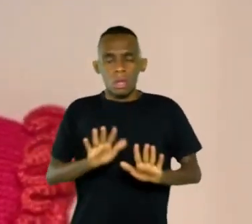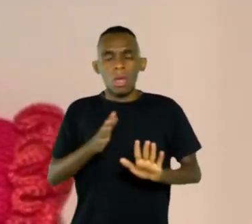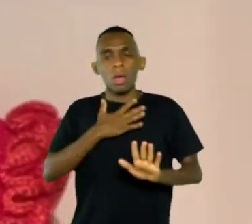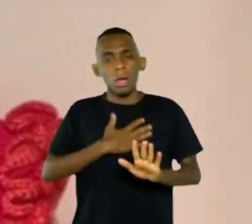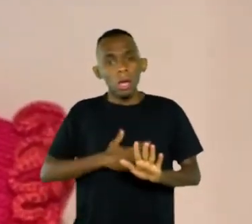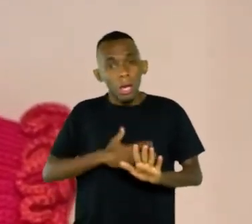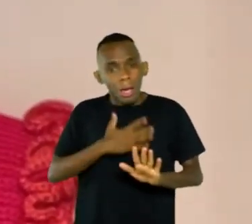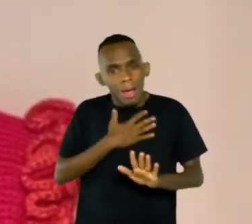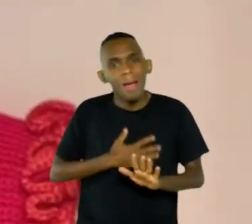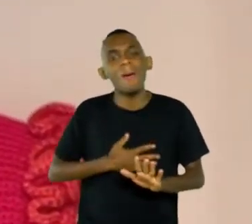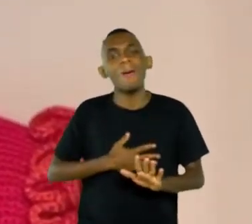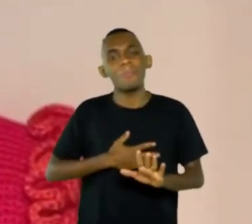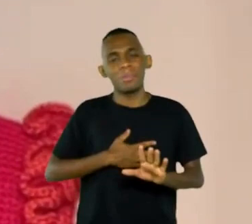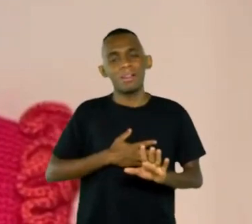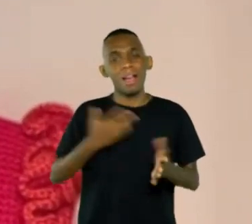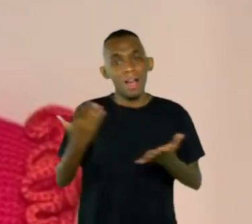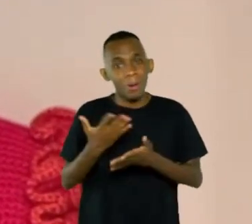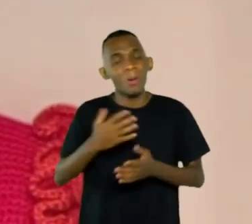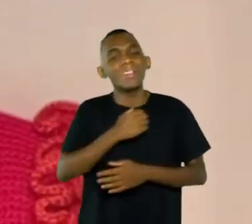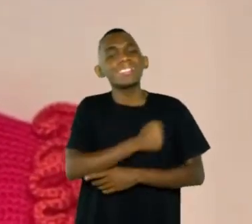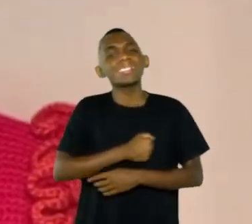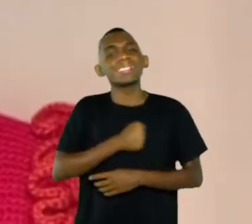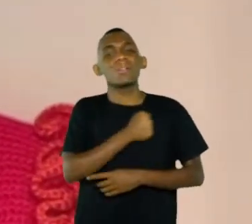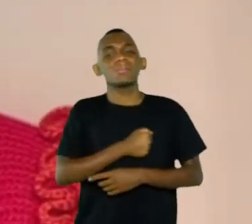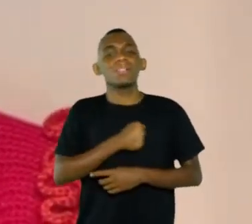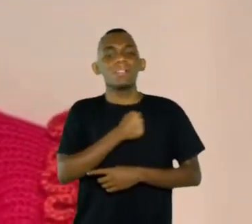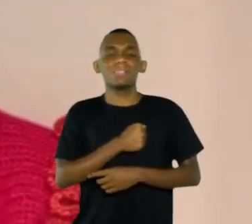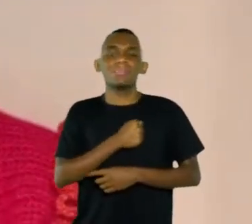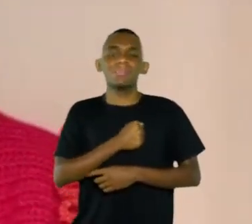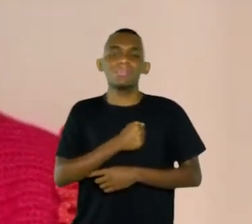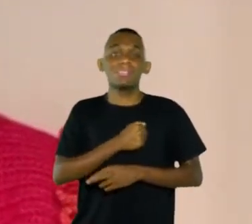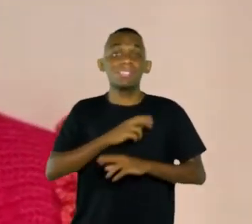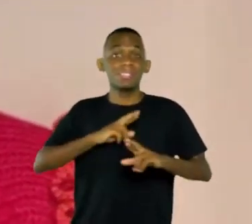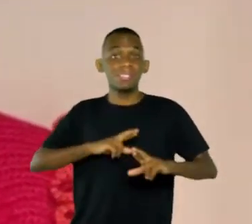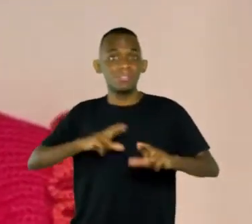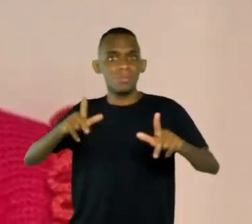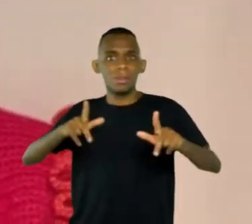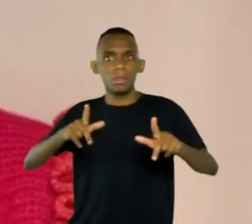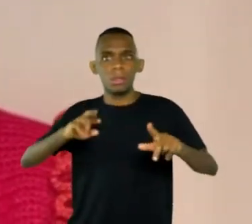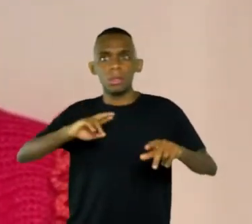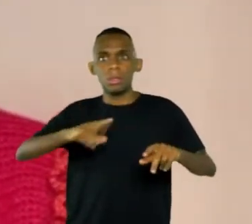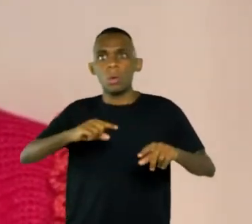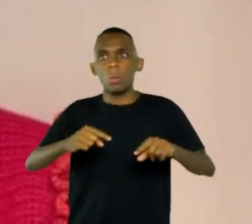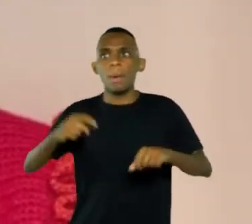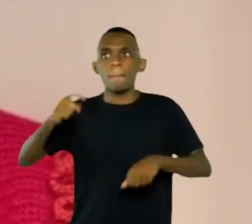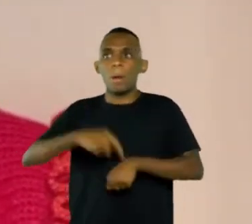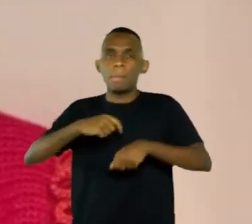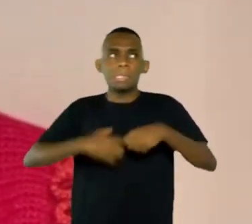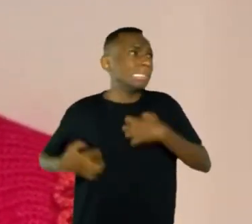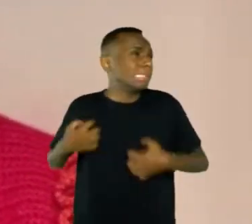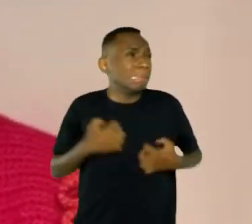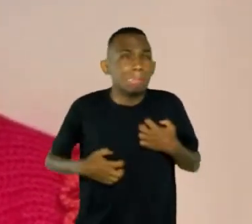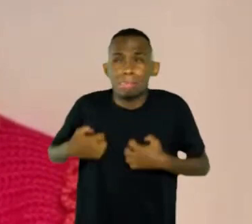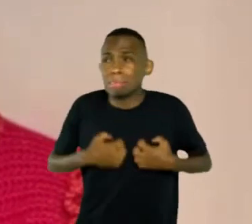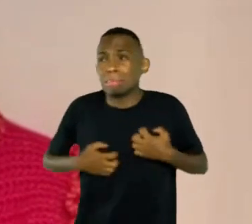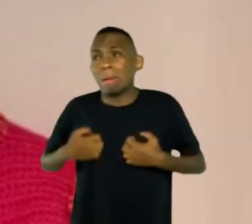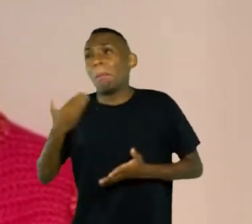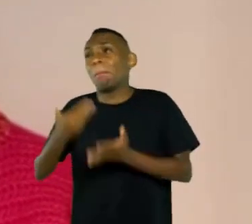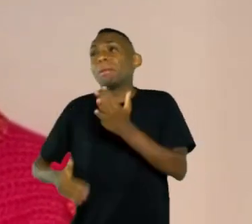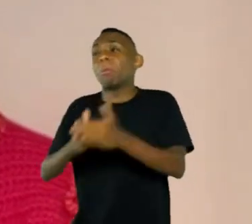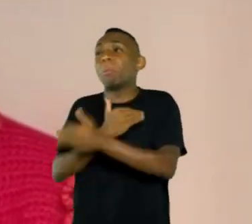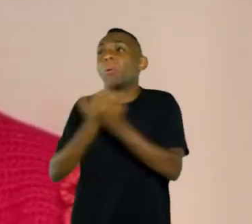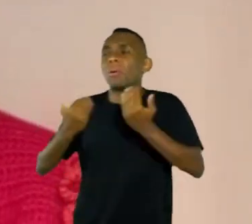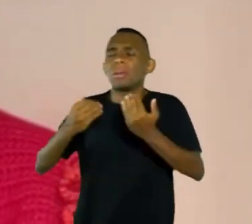em saudade, né? Que a saudade, ela é diferente do desespero pela falta da pessoa, né? A saudade pode ser uma coisa